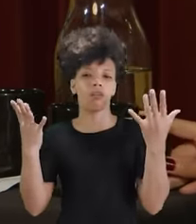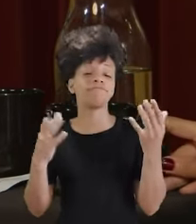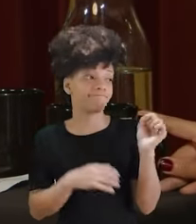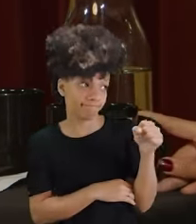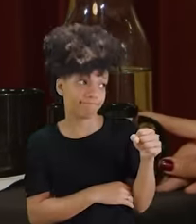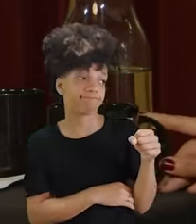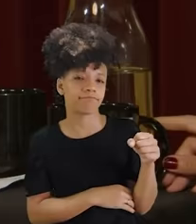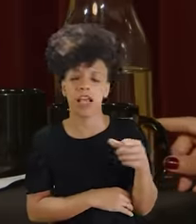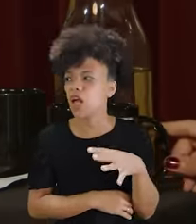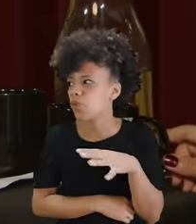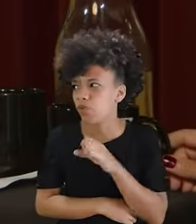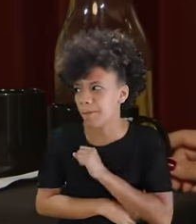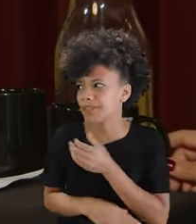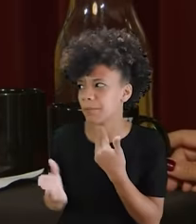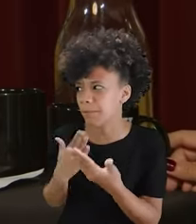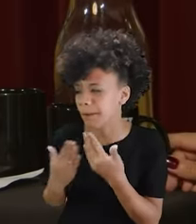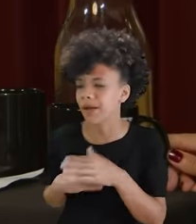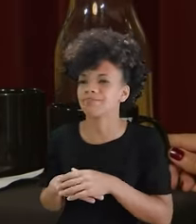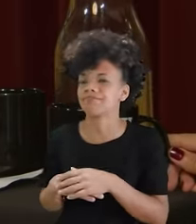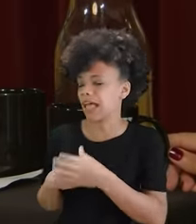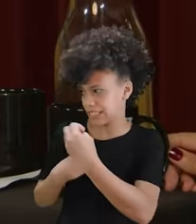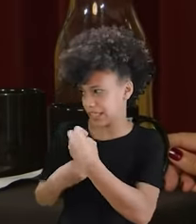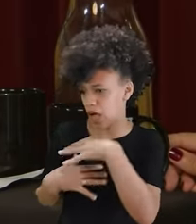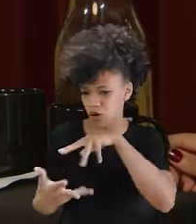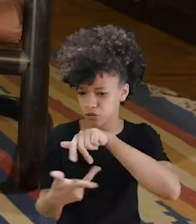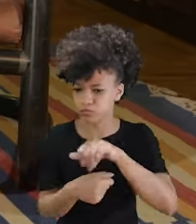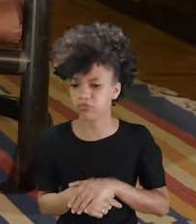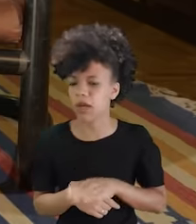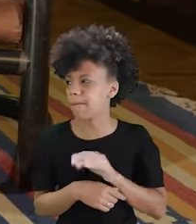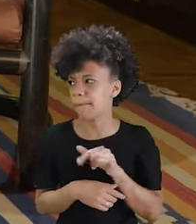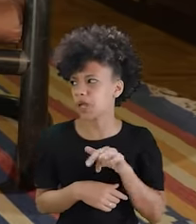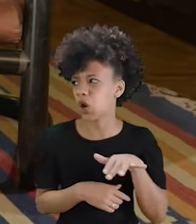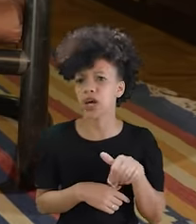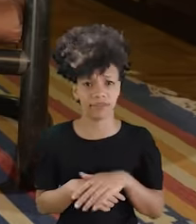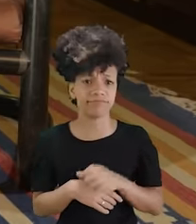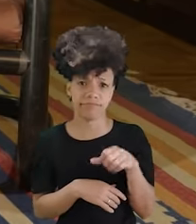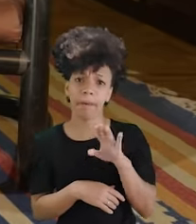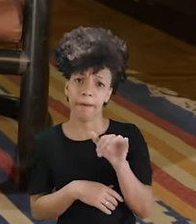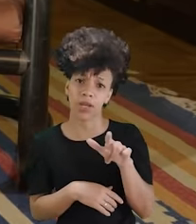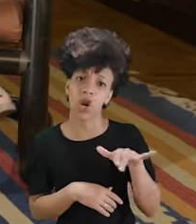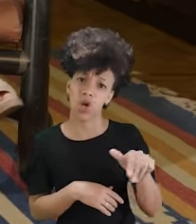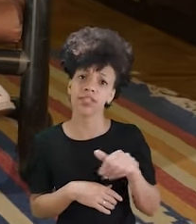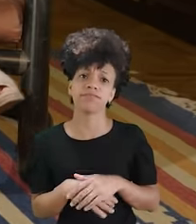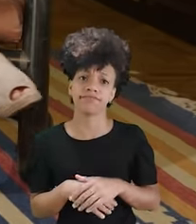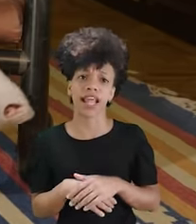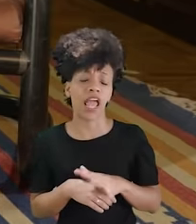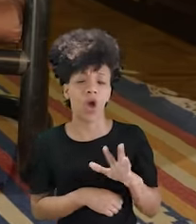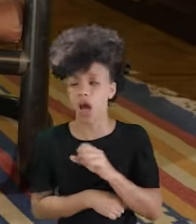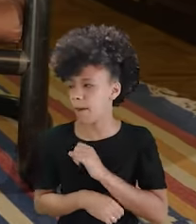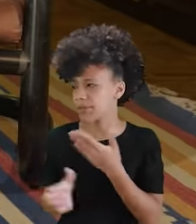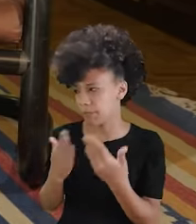sim da coisa toda eu tô adorando essa sala de mundo que eu acho que eu acho que vocês lilou né então leva viu olha é uma Babilônia